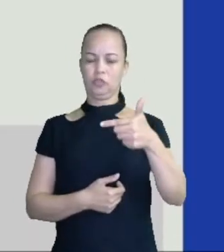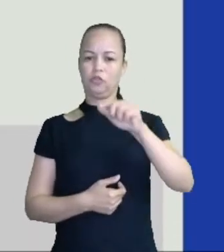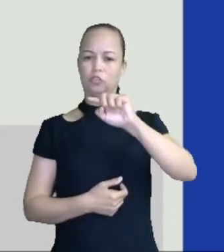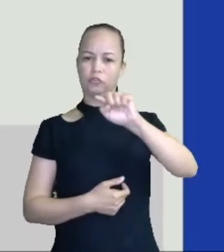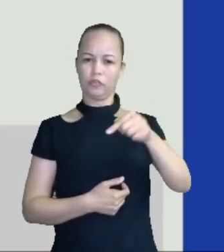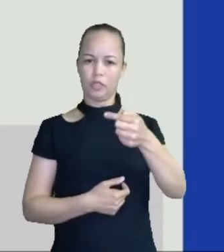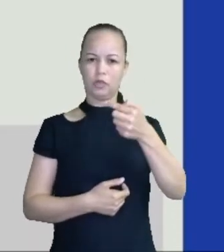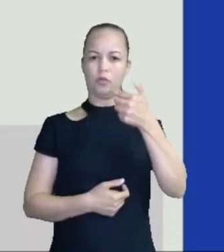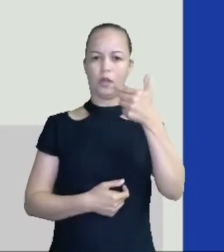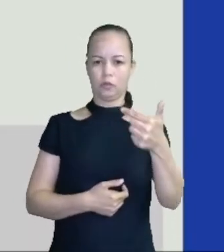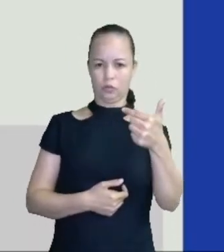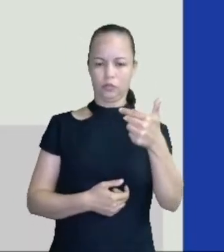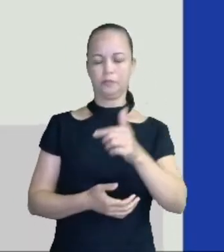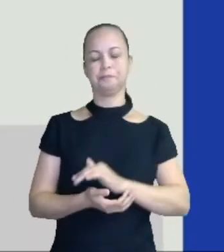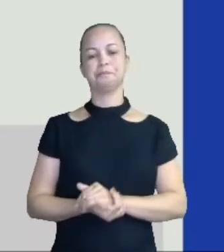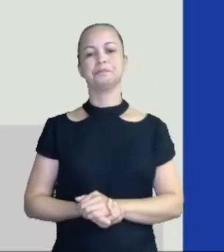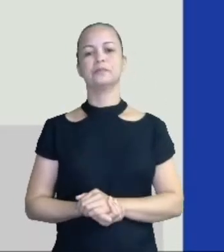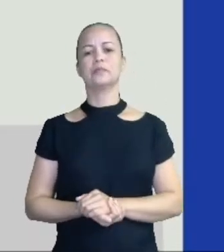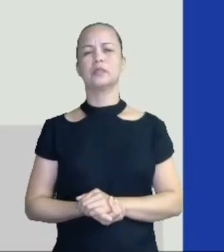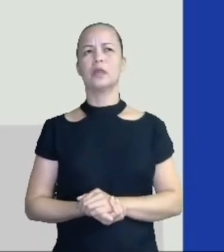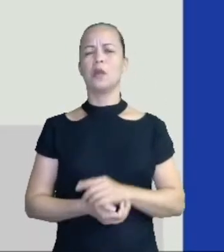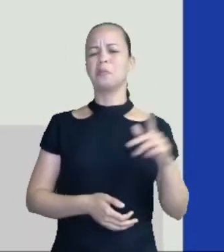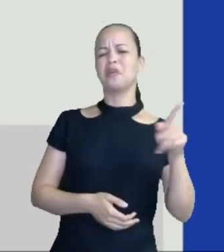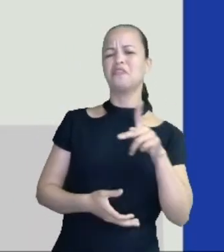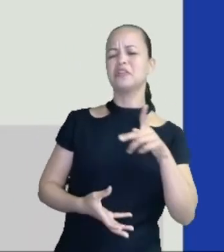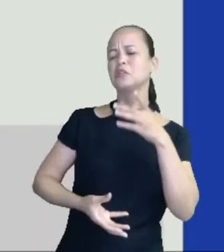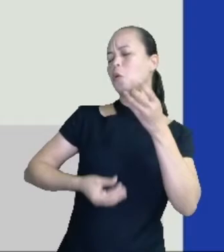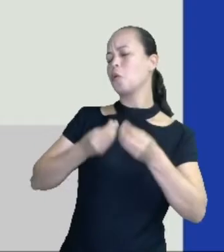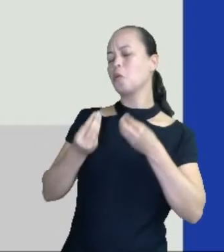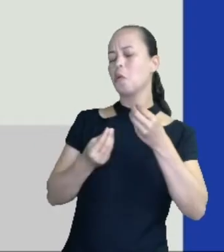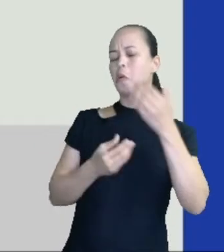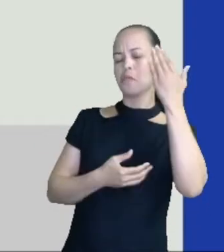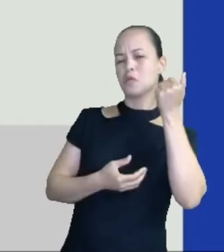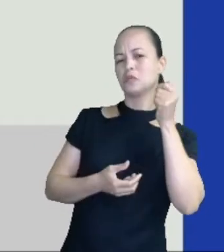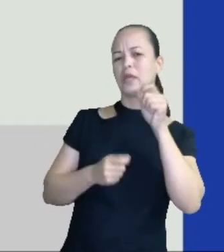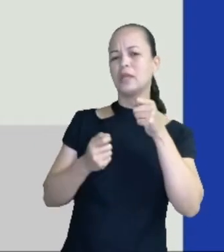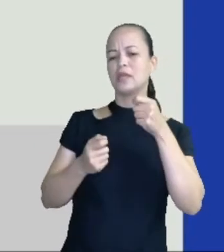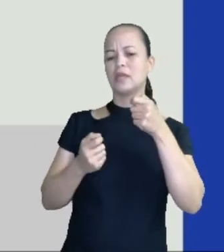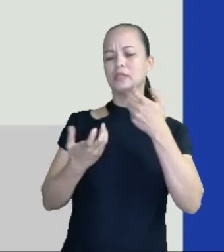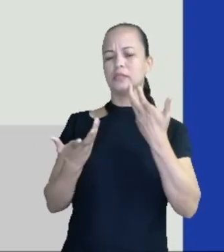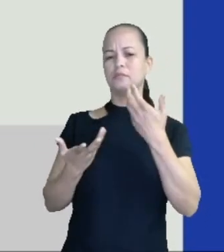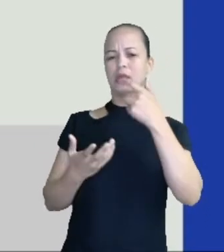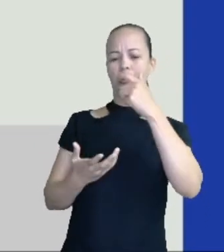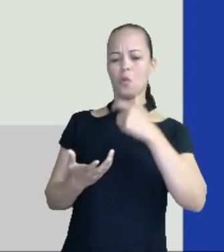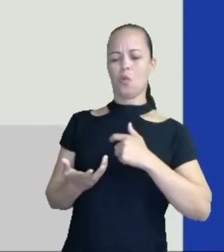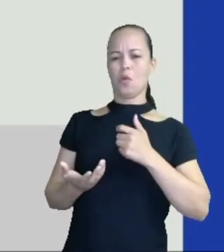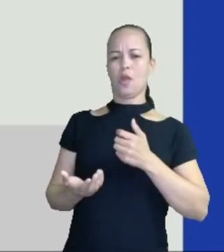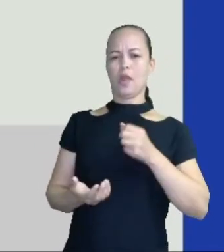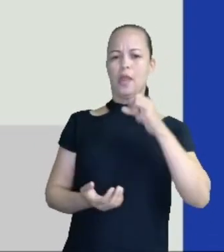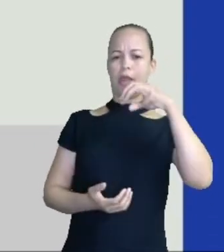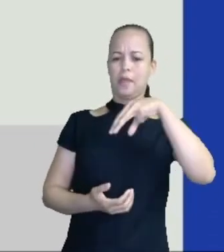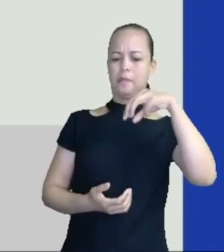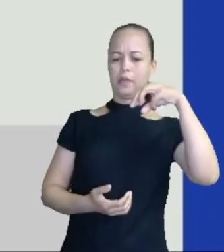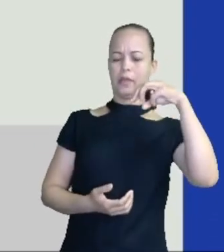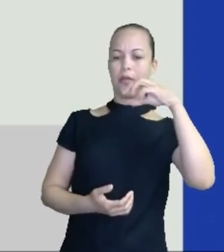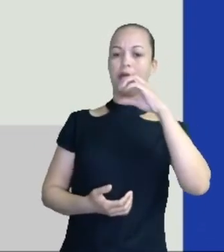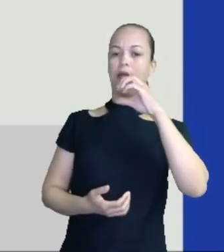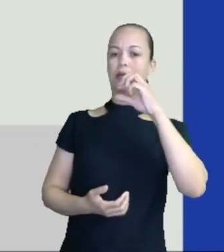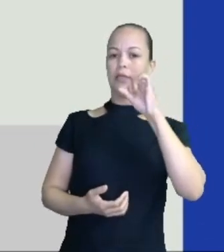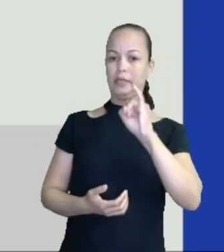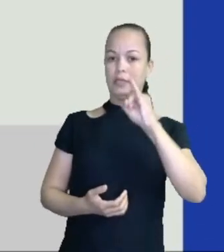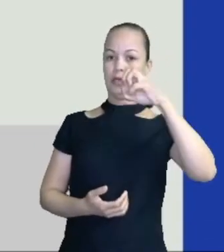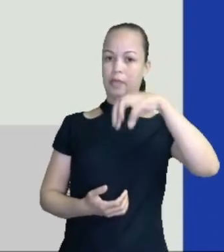22,2, né? Aí você me diria, ô professor, e como é que eu sei se esse meu IMC está adequado? Né? Se eu não estou com